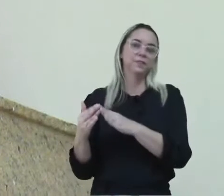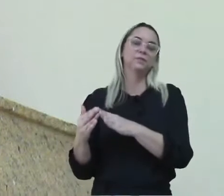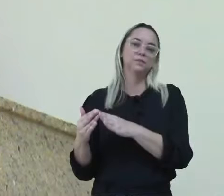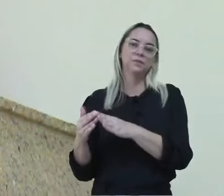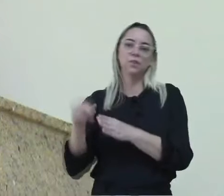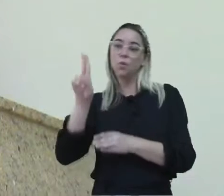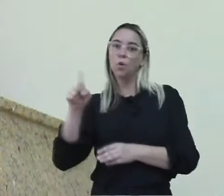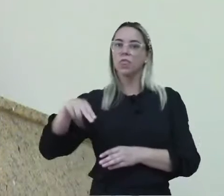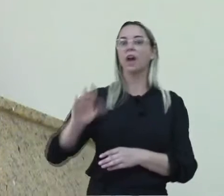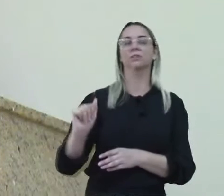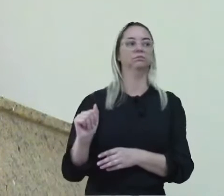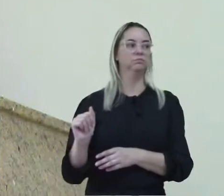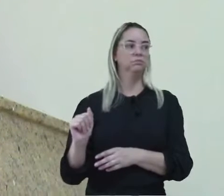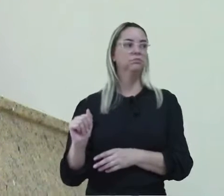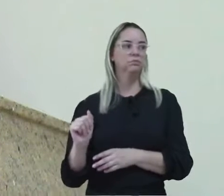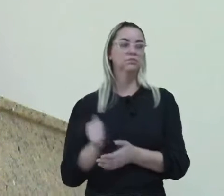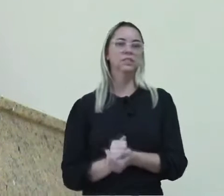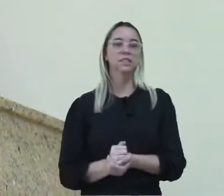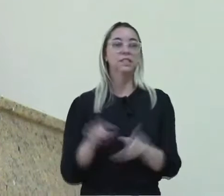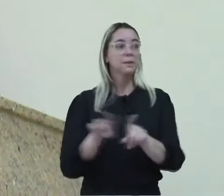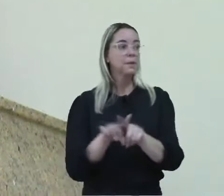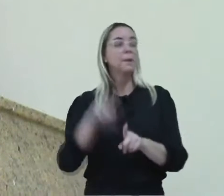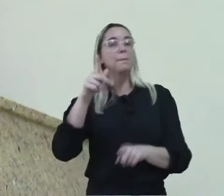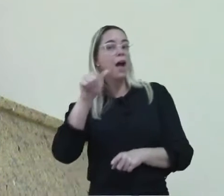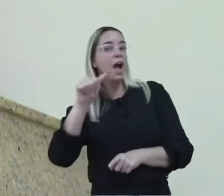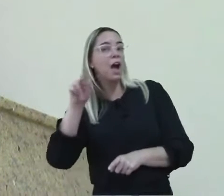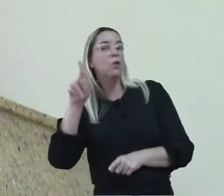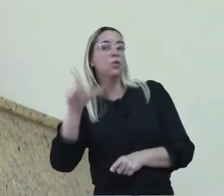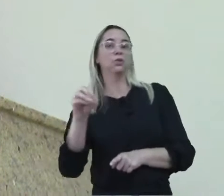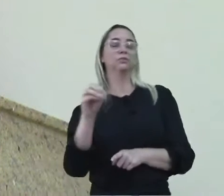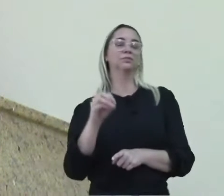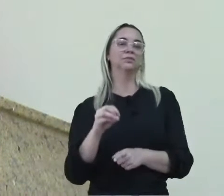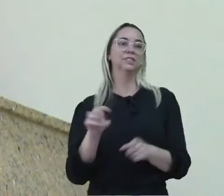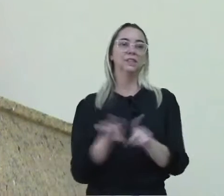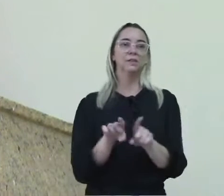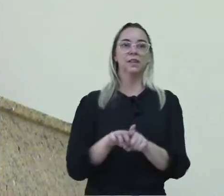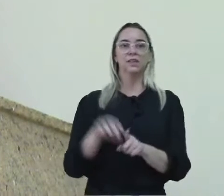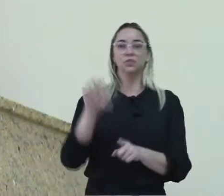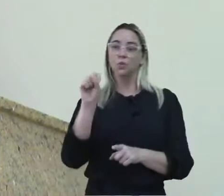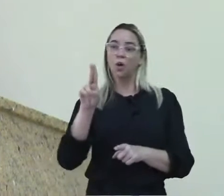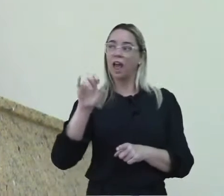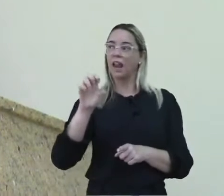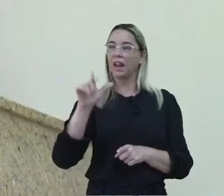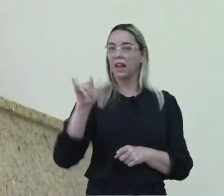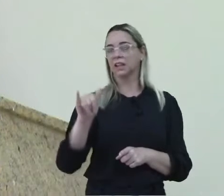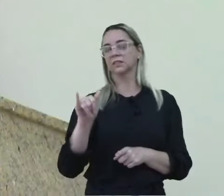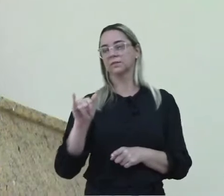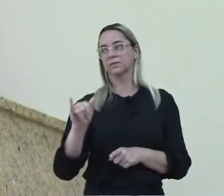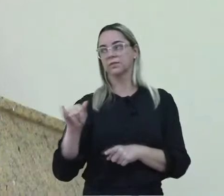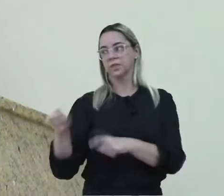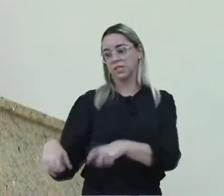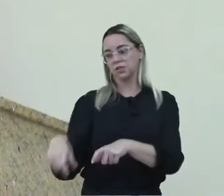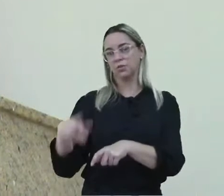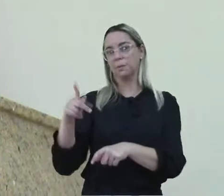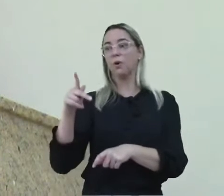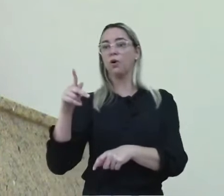Una dos Cordeiros, Paulo Andrade e Sueli Souza lá do sítio Poço Doce.